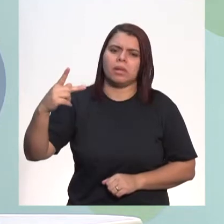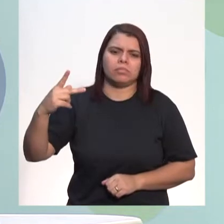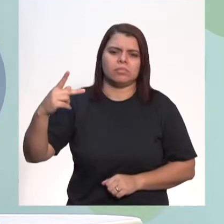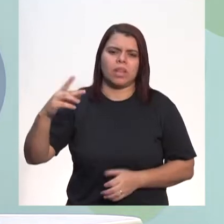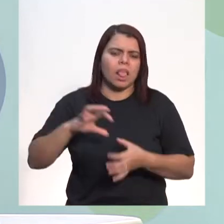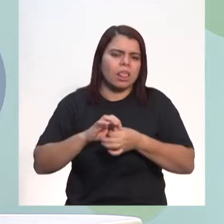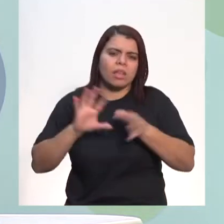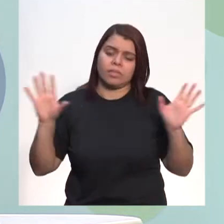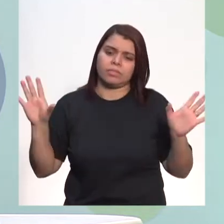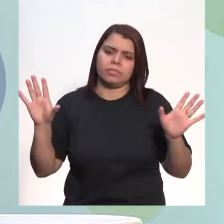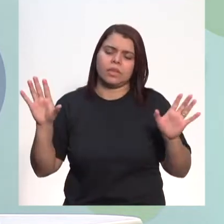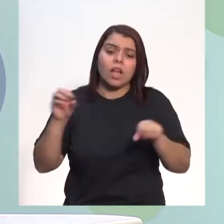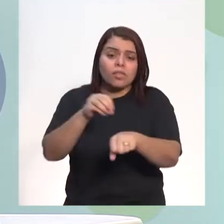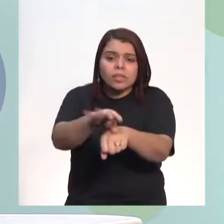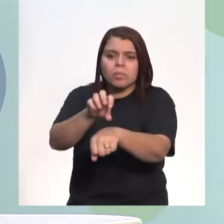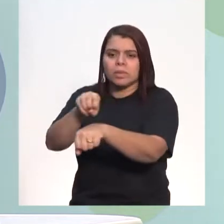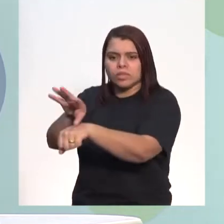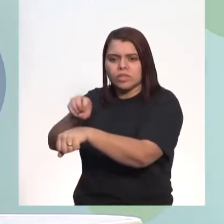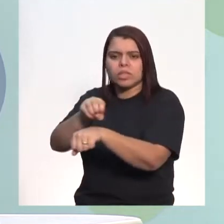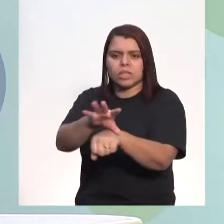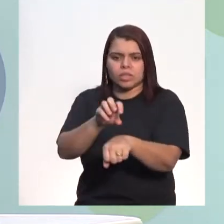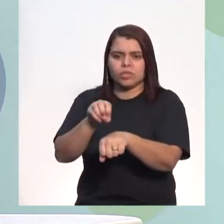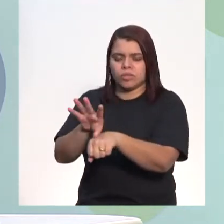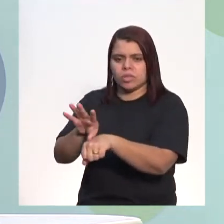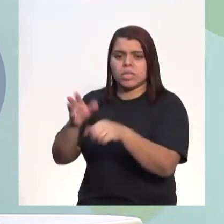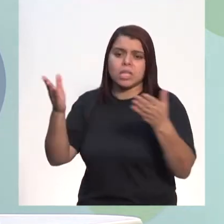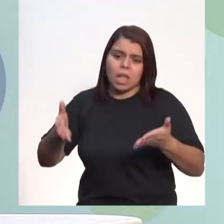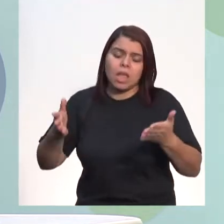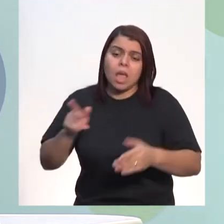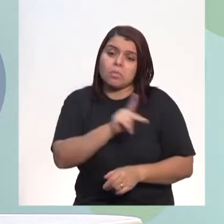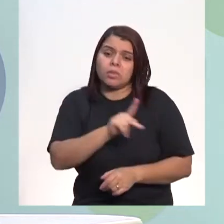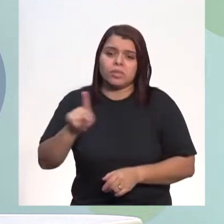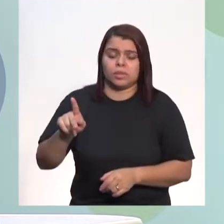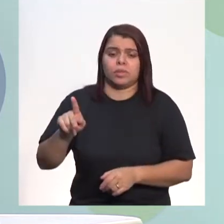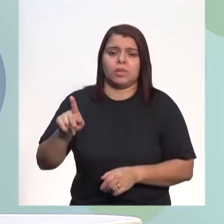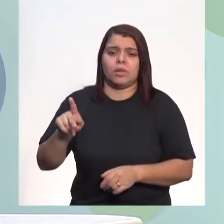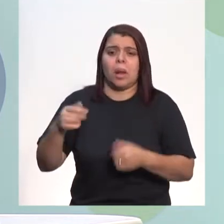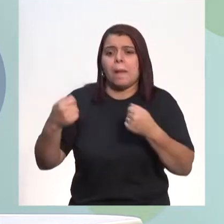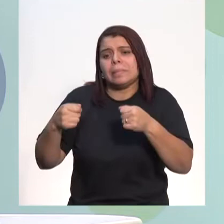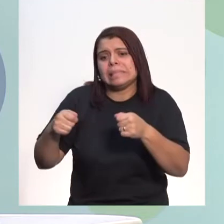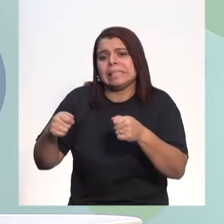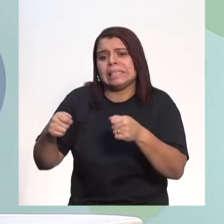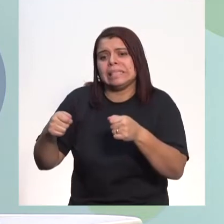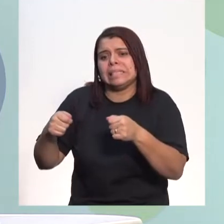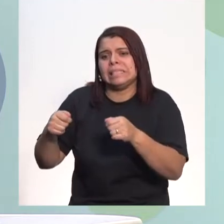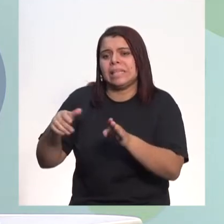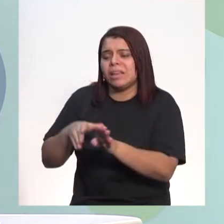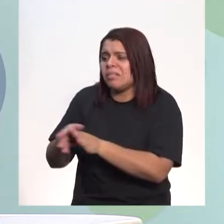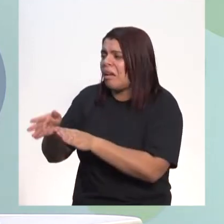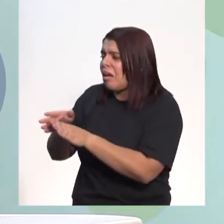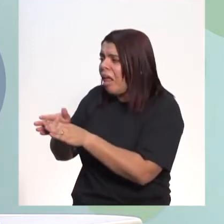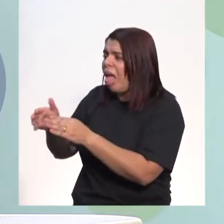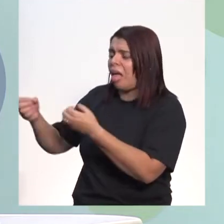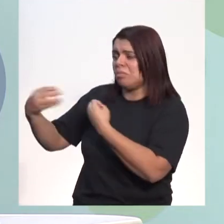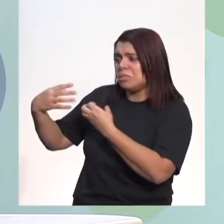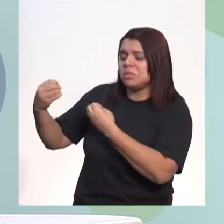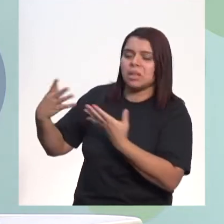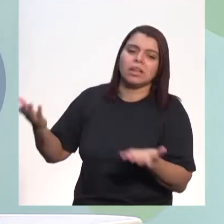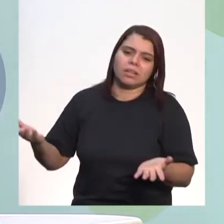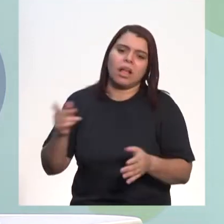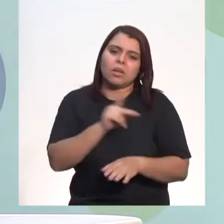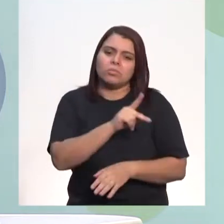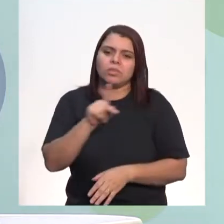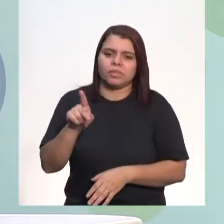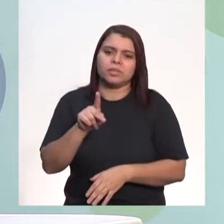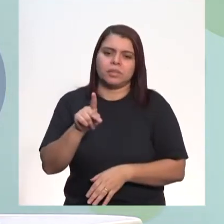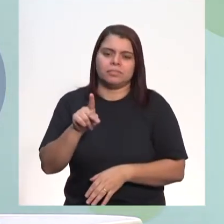até porque alguns professores acabaram pedindo as orientações, mas a gente sabe que o pessoal tem usado o Classroom do Google,